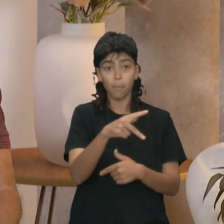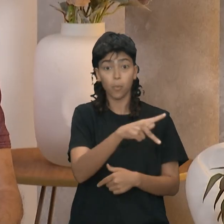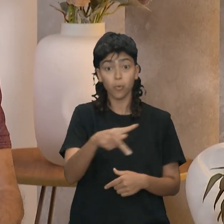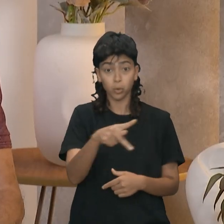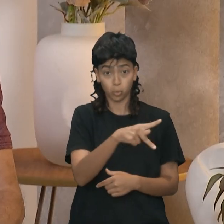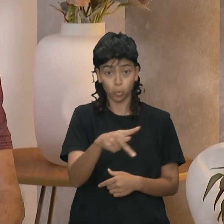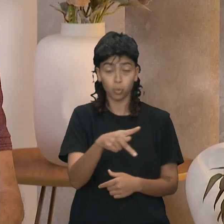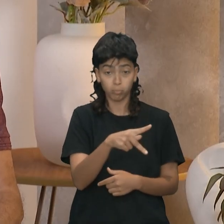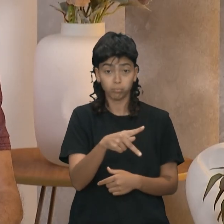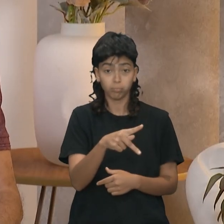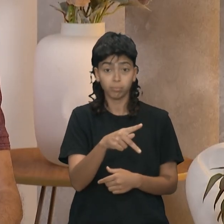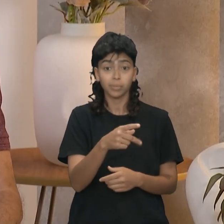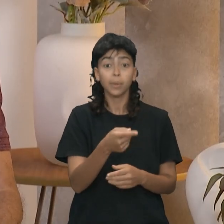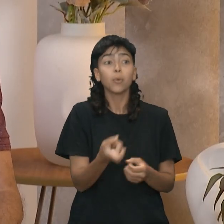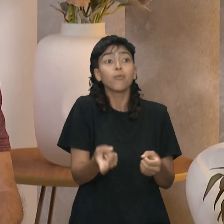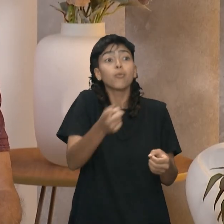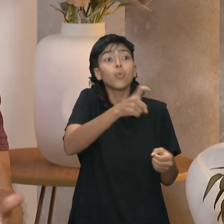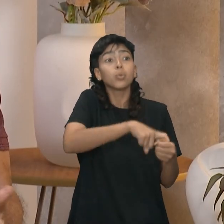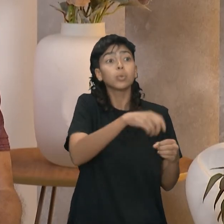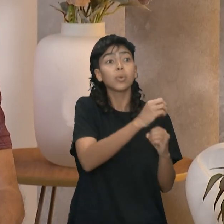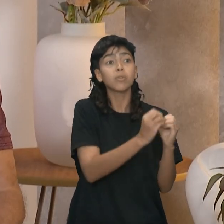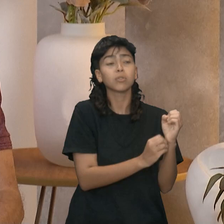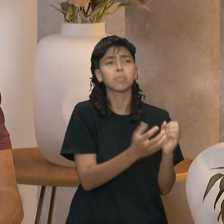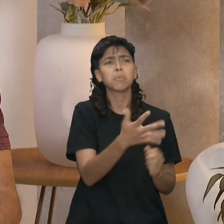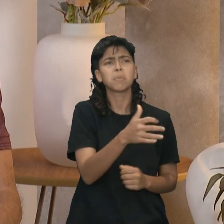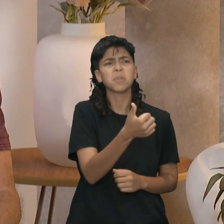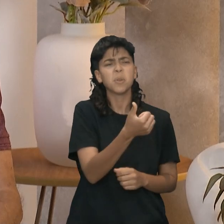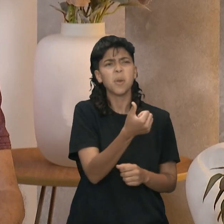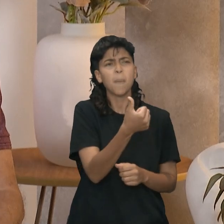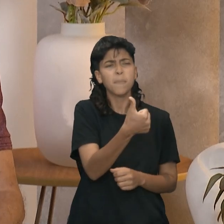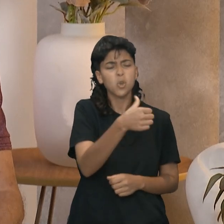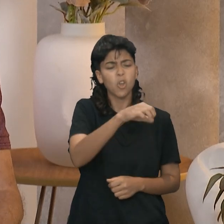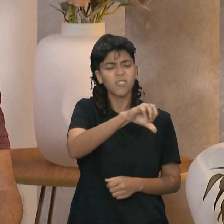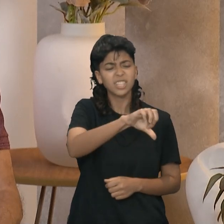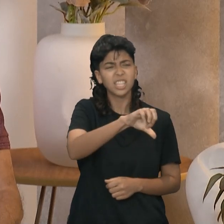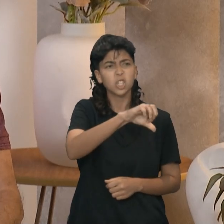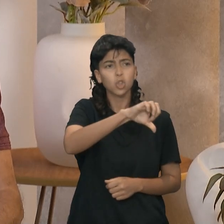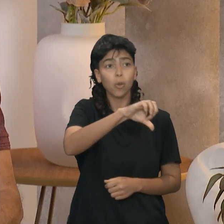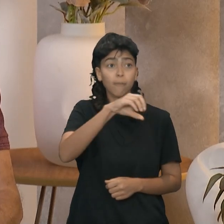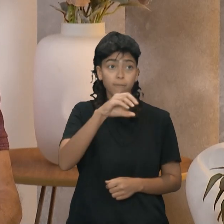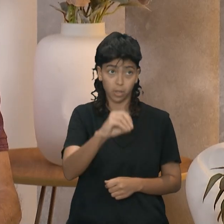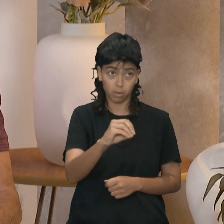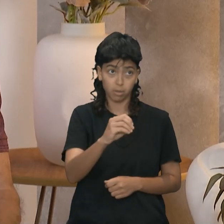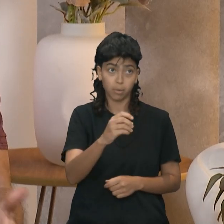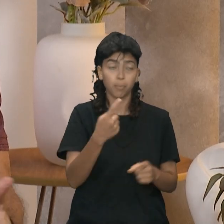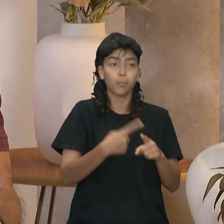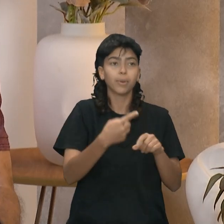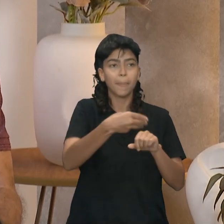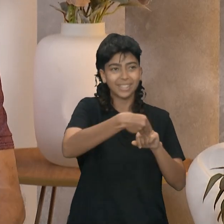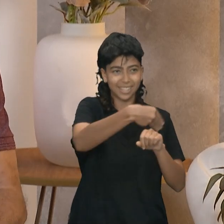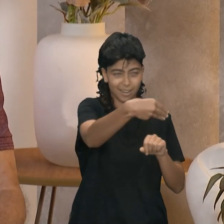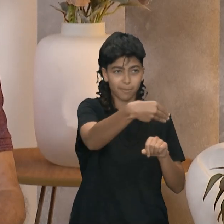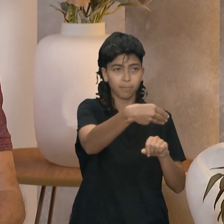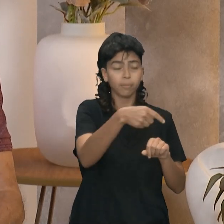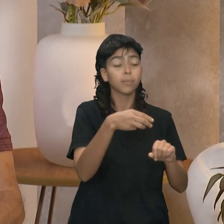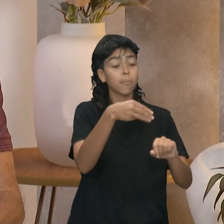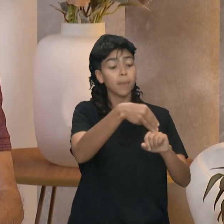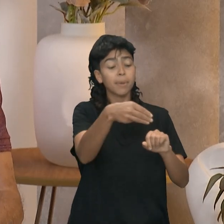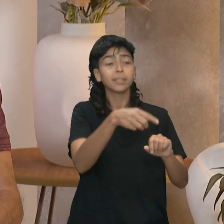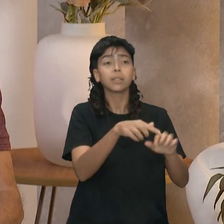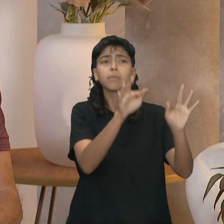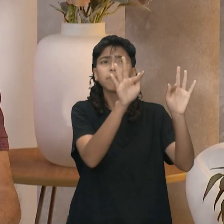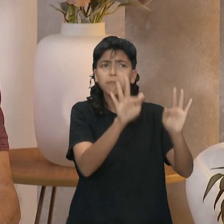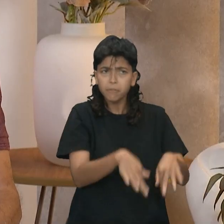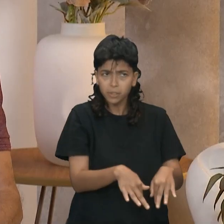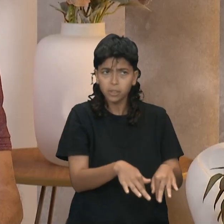em 1990, né, quando entrei no mestrado um ano depois. Né. Terminando o mestrado, em